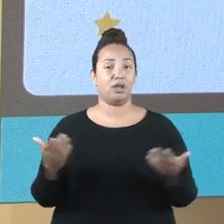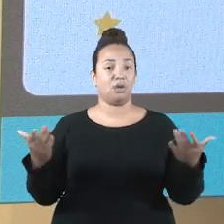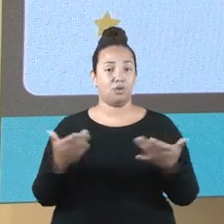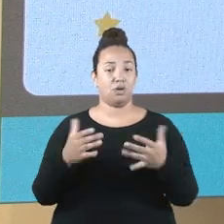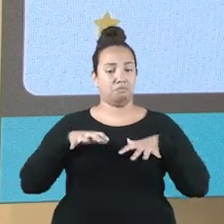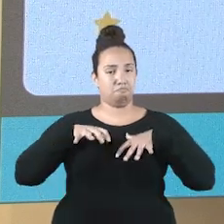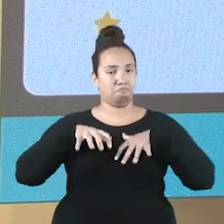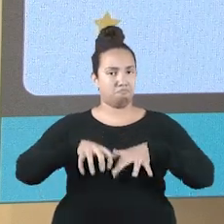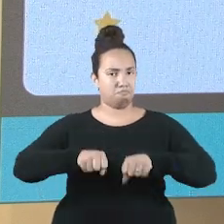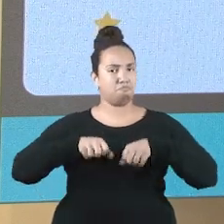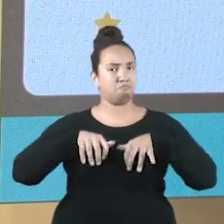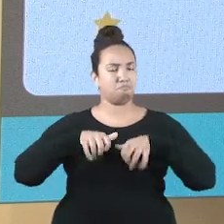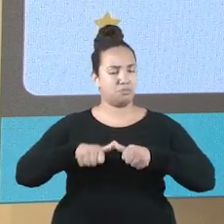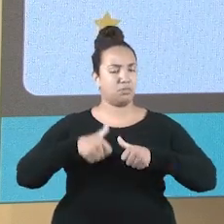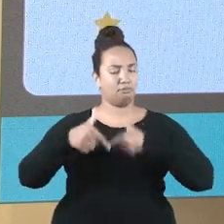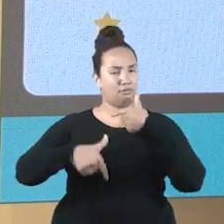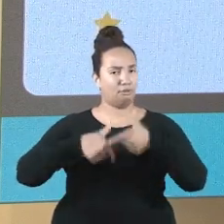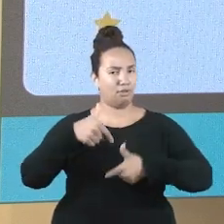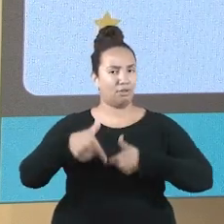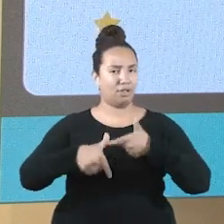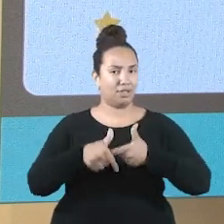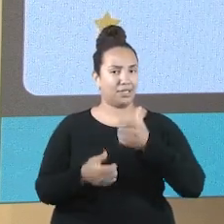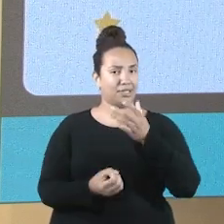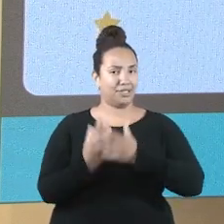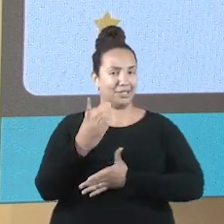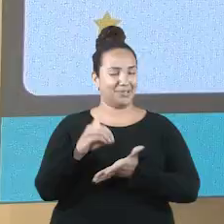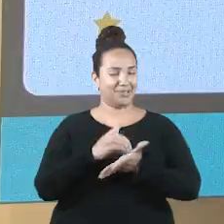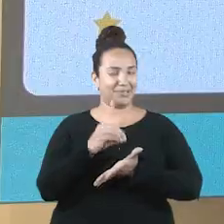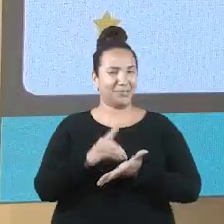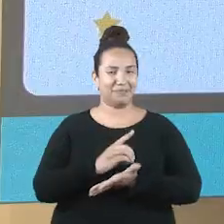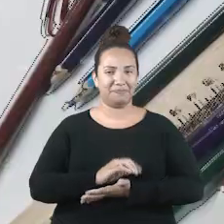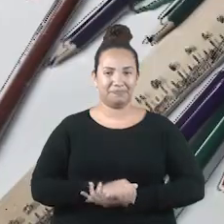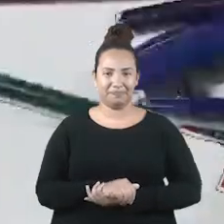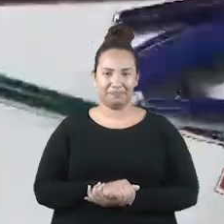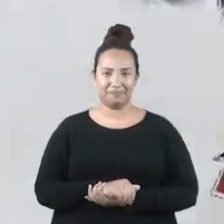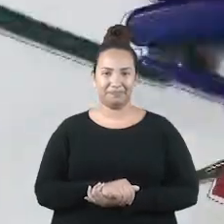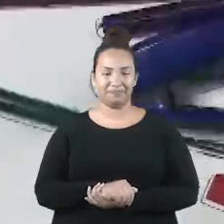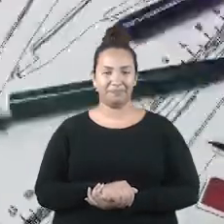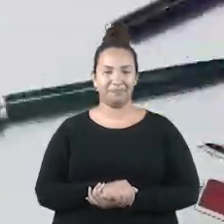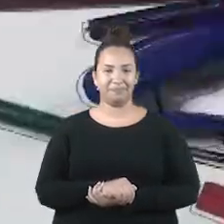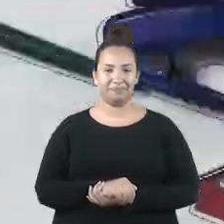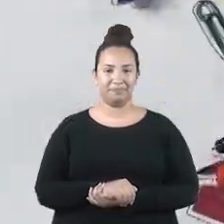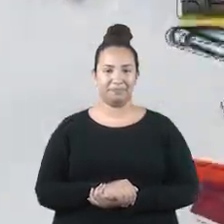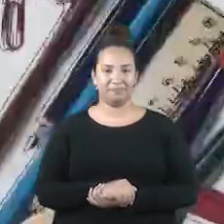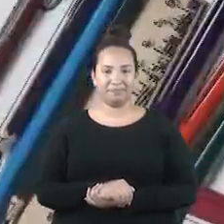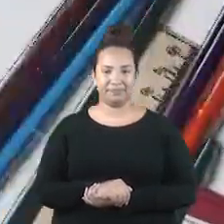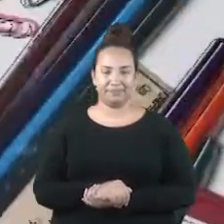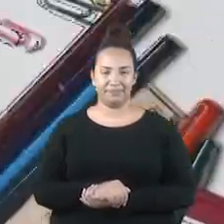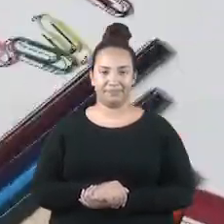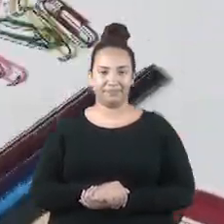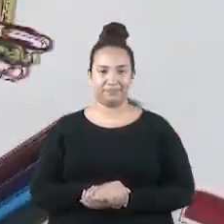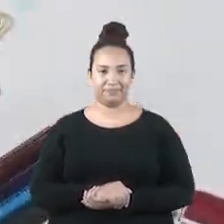vamos colocar a mão na massa e montar os nossos verbetes.